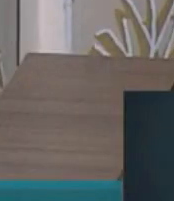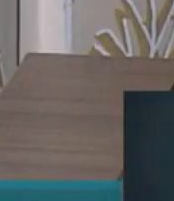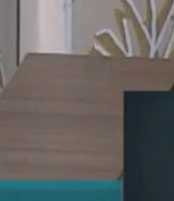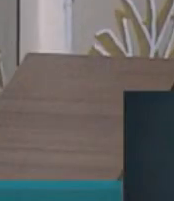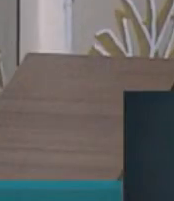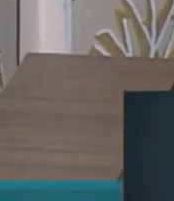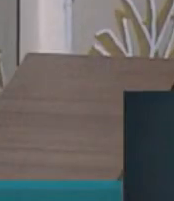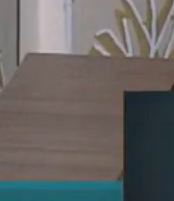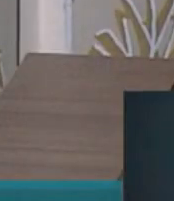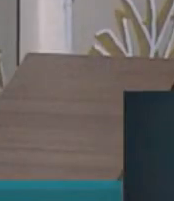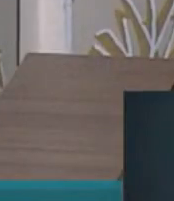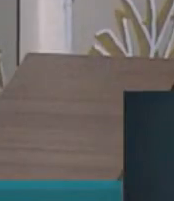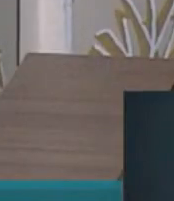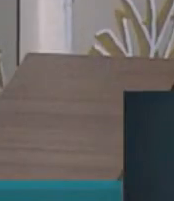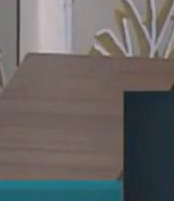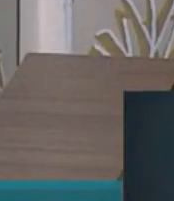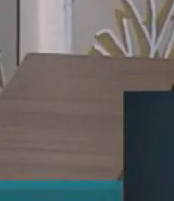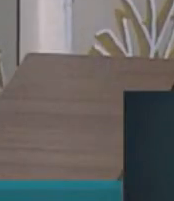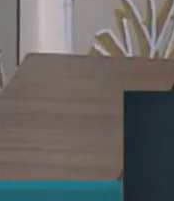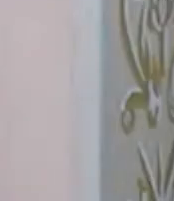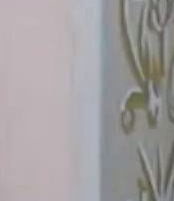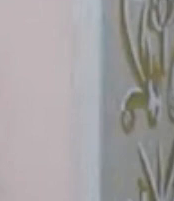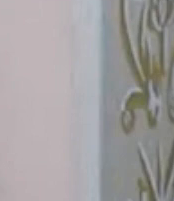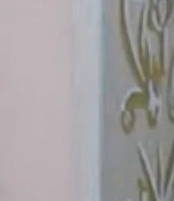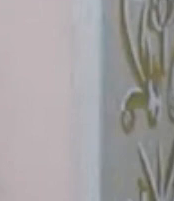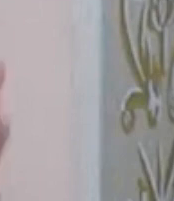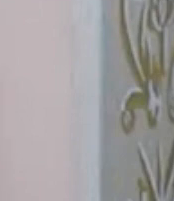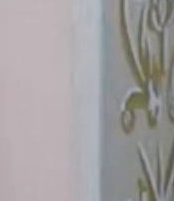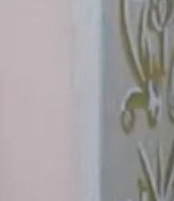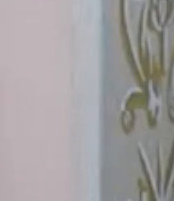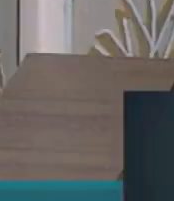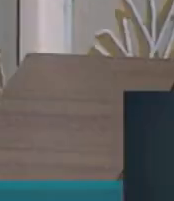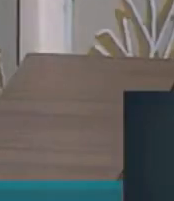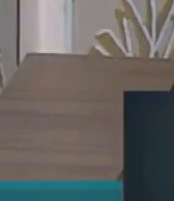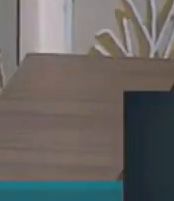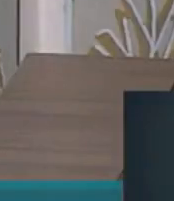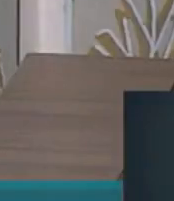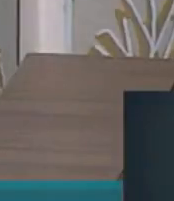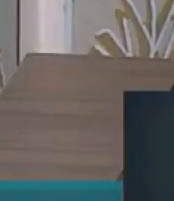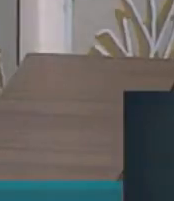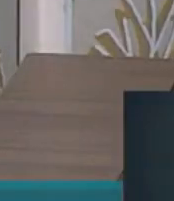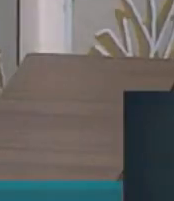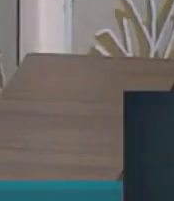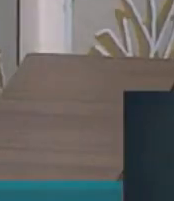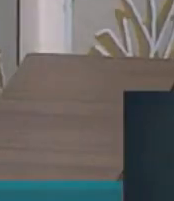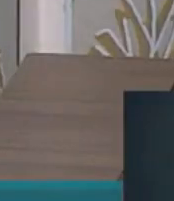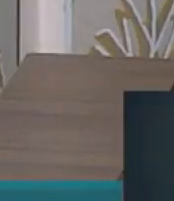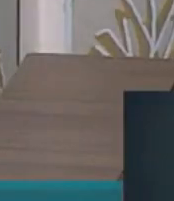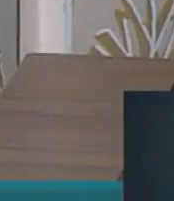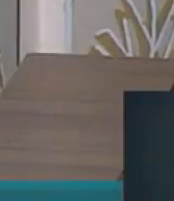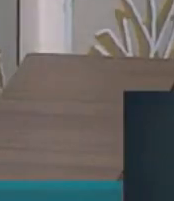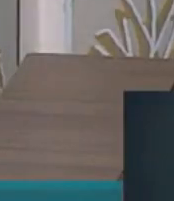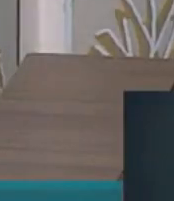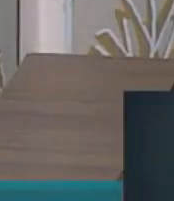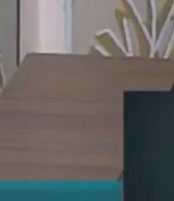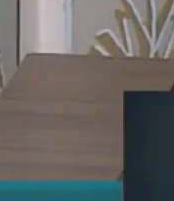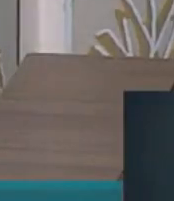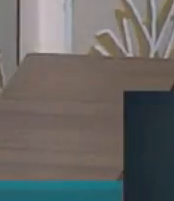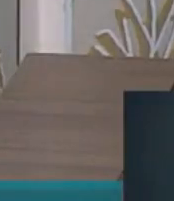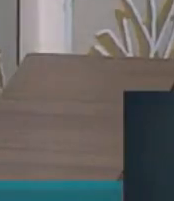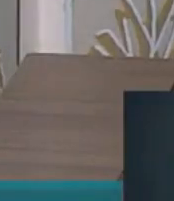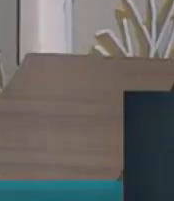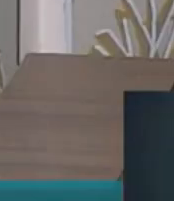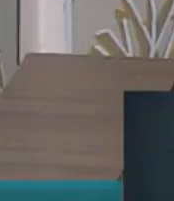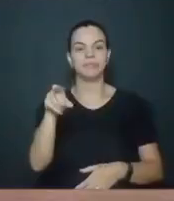existe prefeito, só existe Câmara Municipal, só existe vereador, porque tem alguém que banca tudo isso. E quem banca tudo isso é o cidadão. E o cidadão precisa